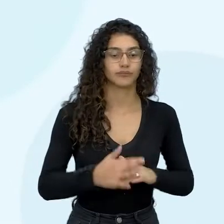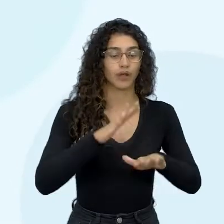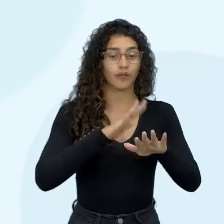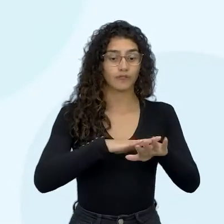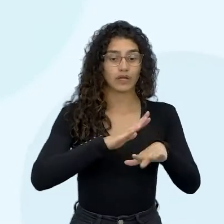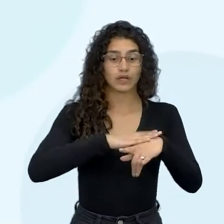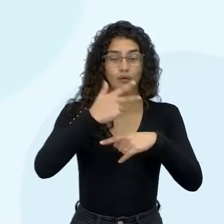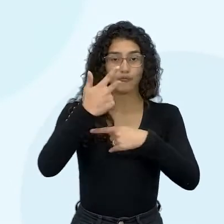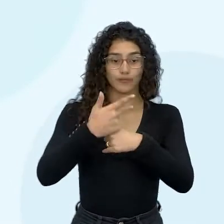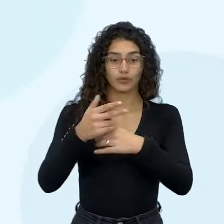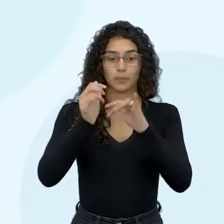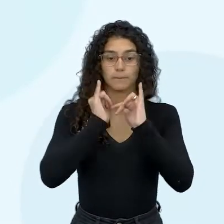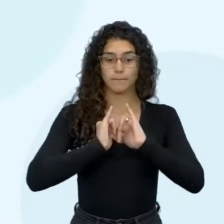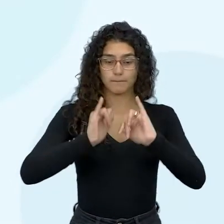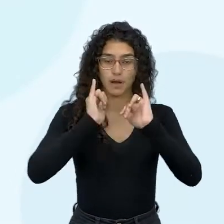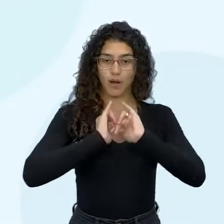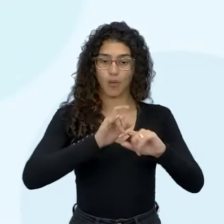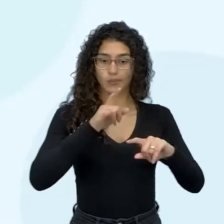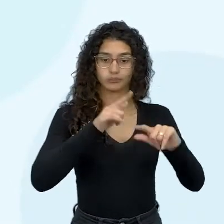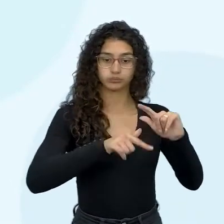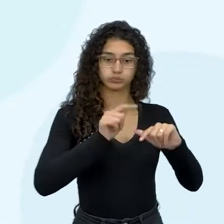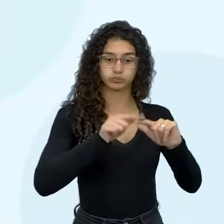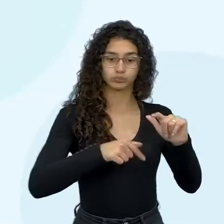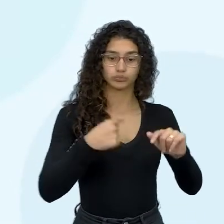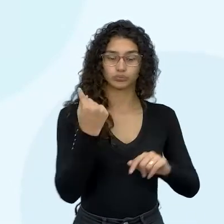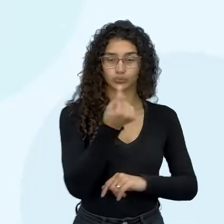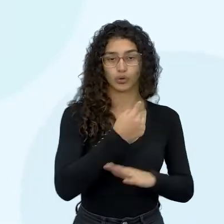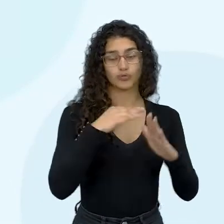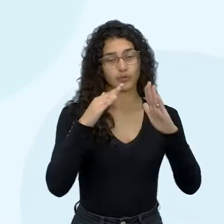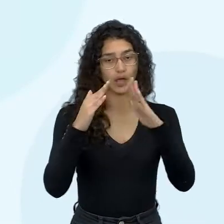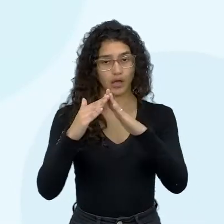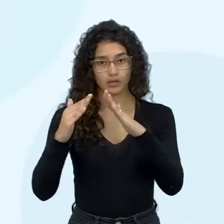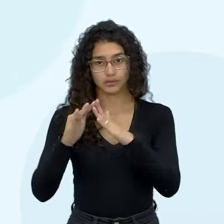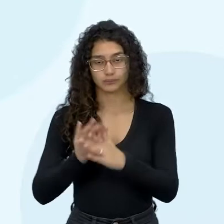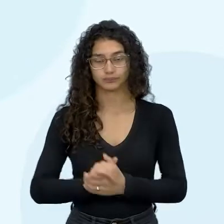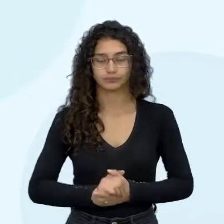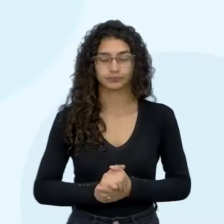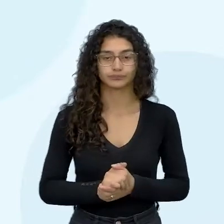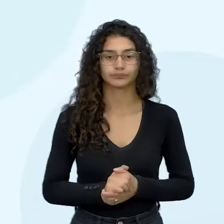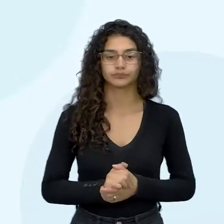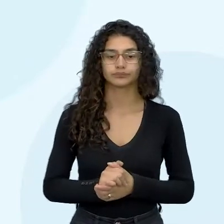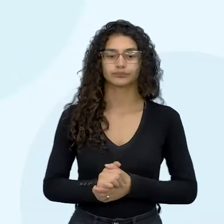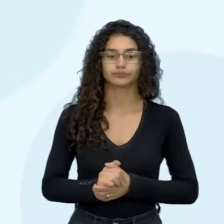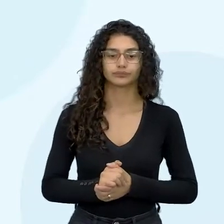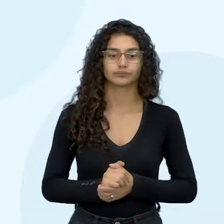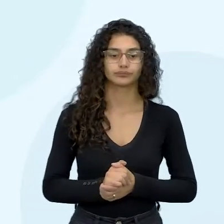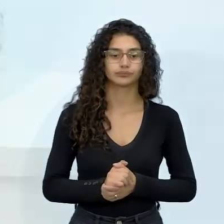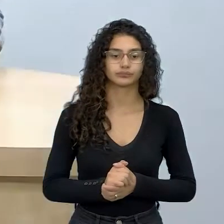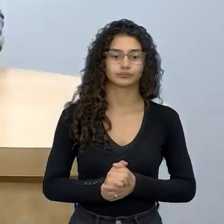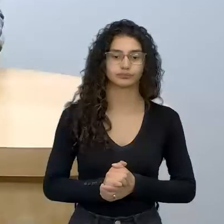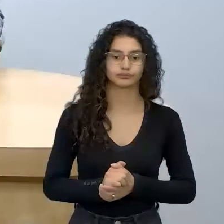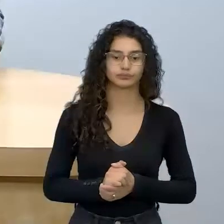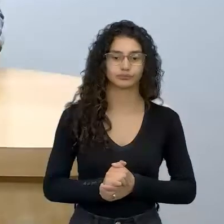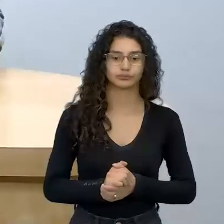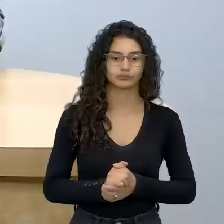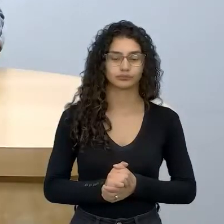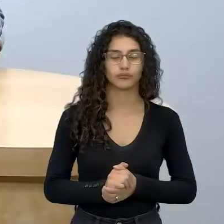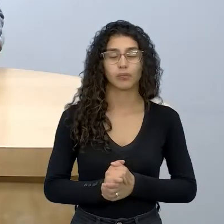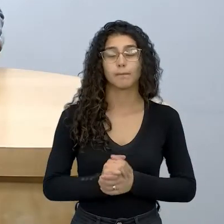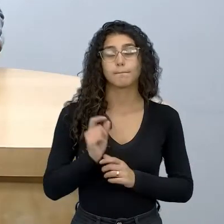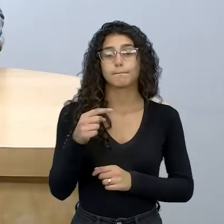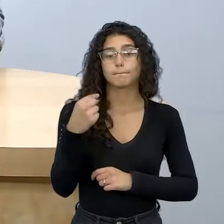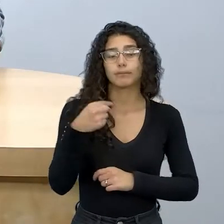fazendo uma propaganda do produto, no nosso caso, a casa. Então, teoricamente, o que eu vou